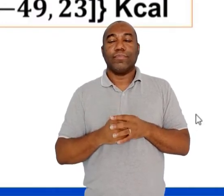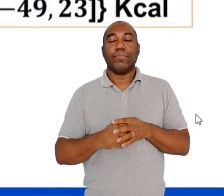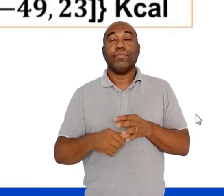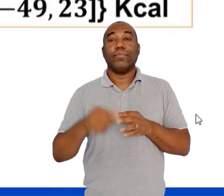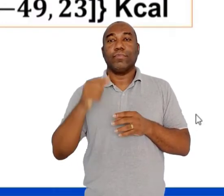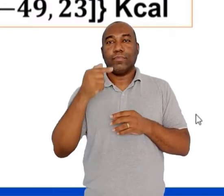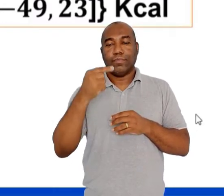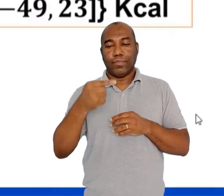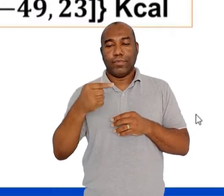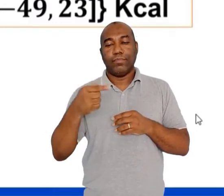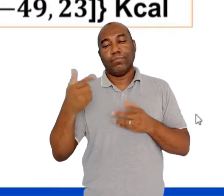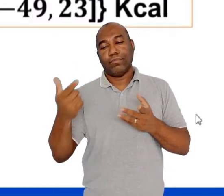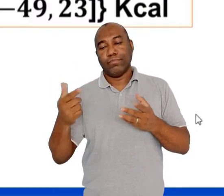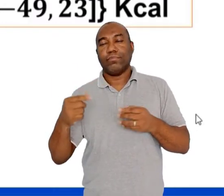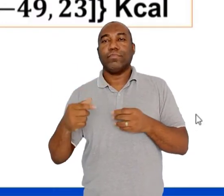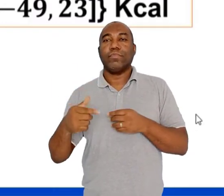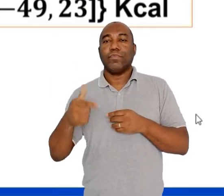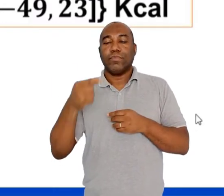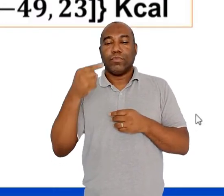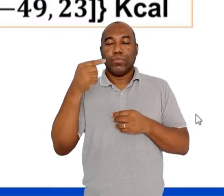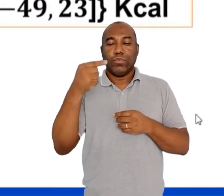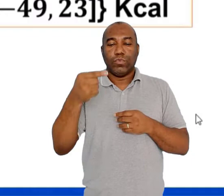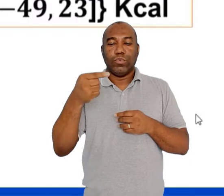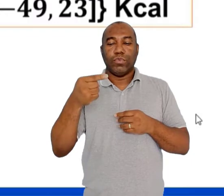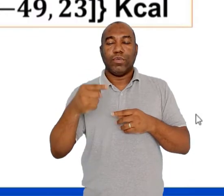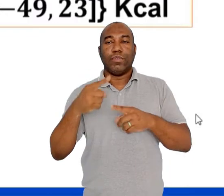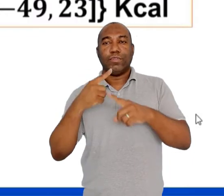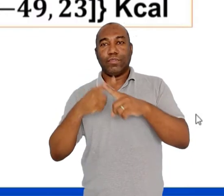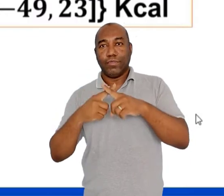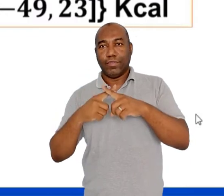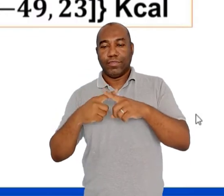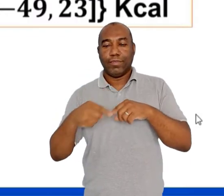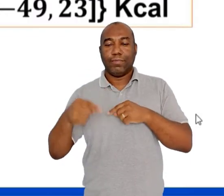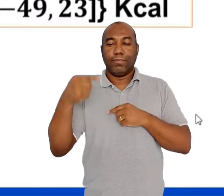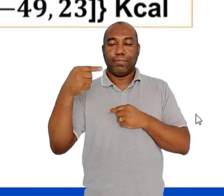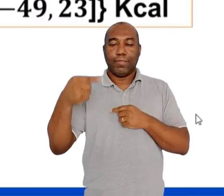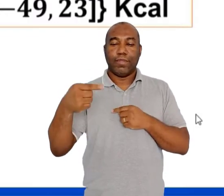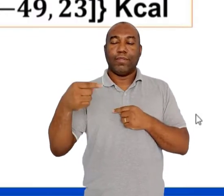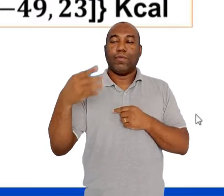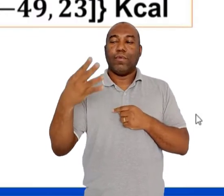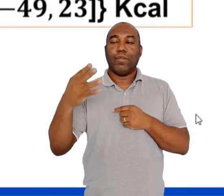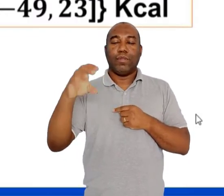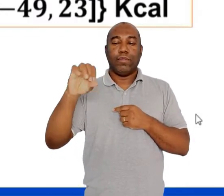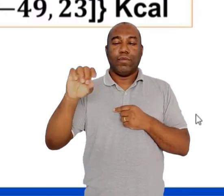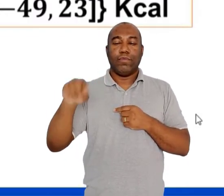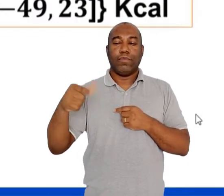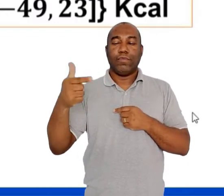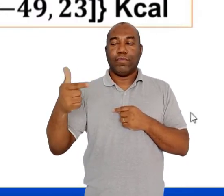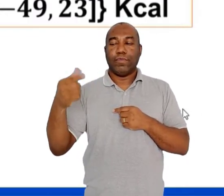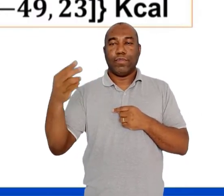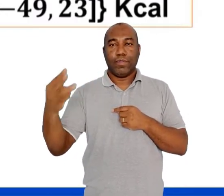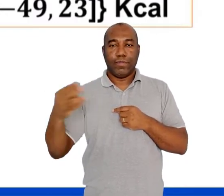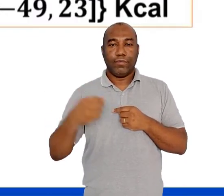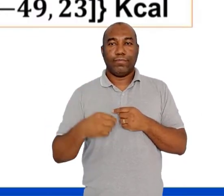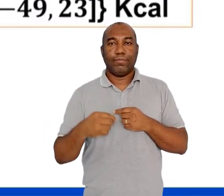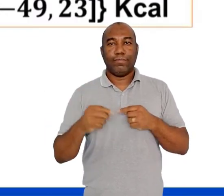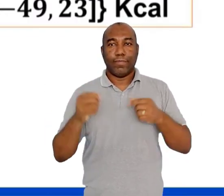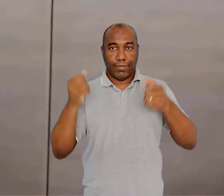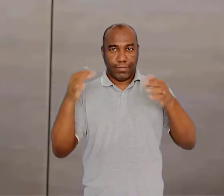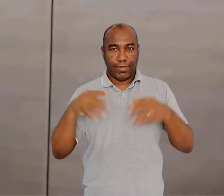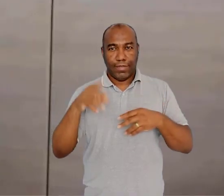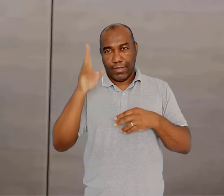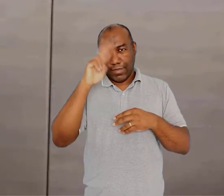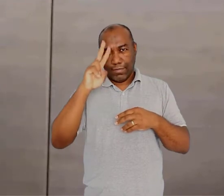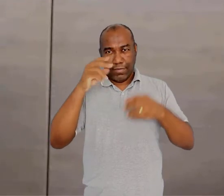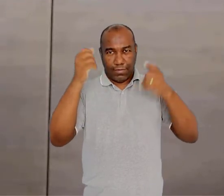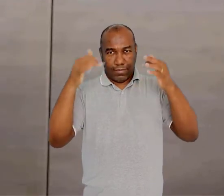141,988. O menos da fórmula, menos 98,46. Eu tenho agora o jogo de sinais. Volta aqui para mim.